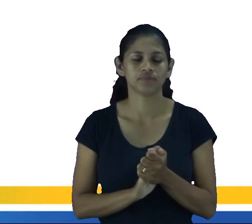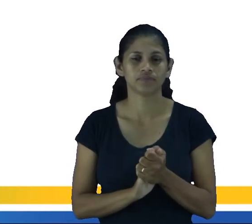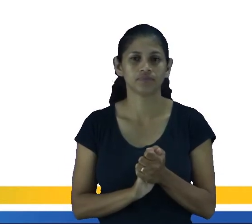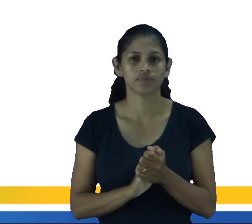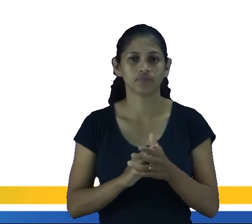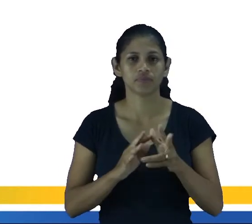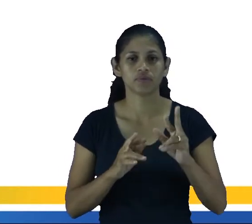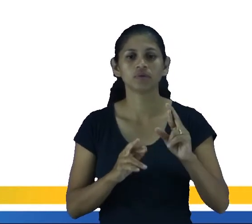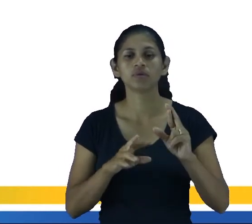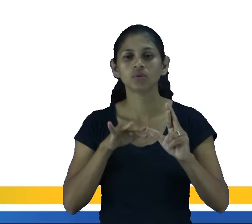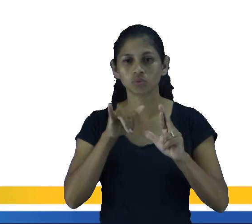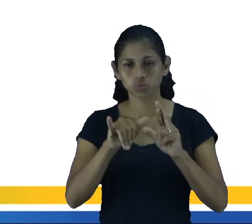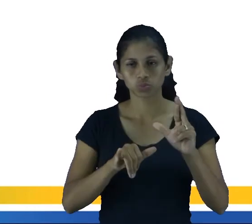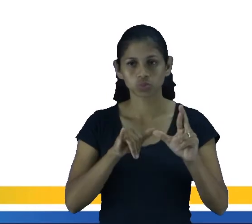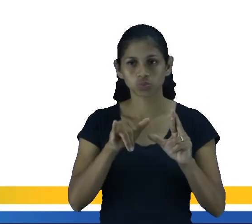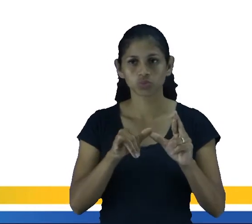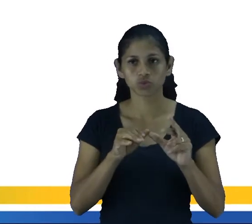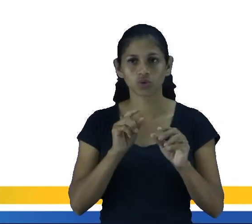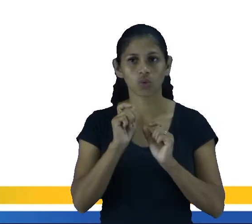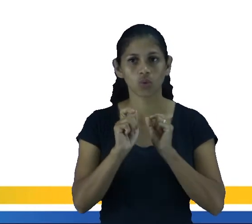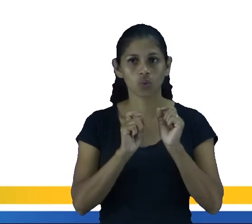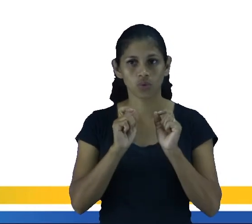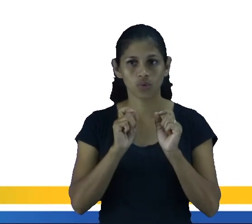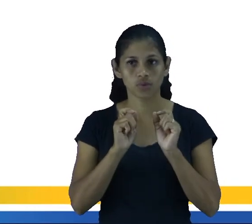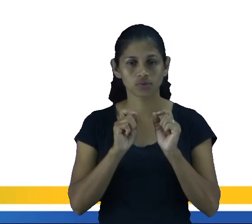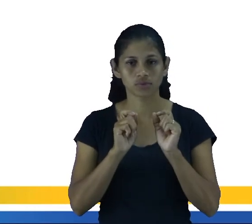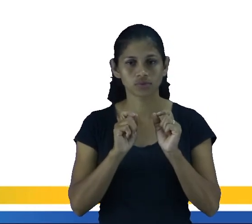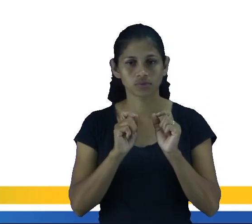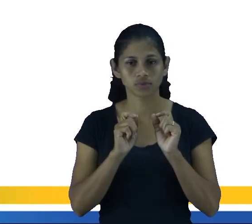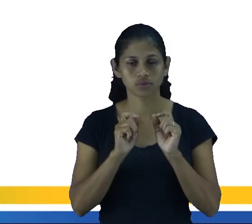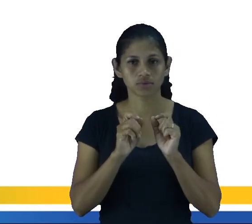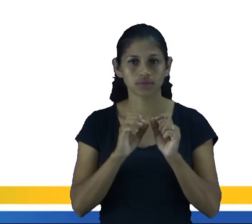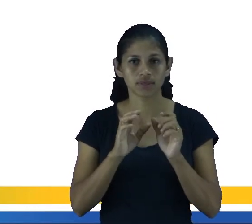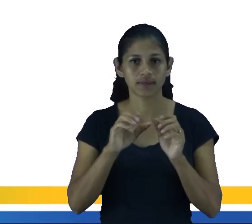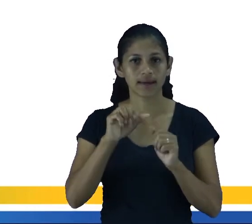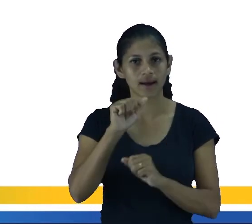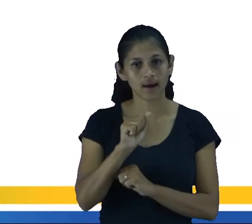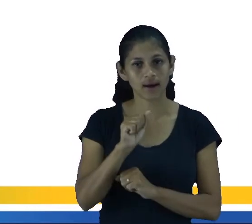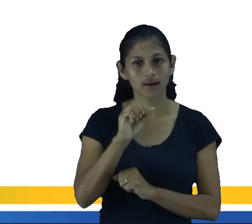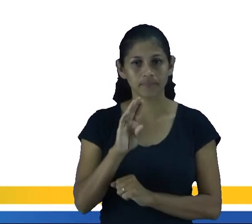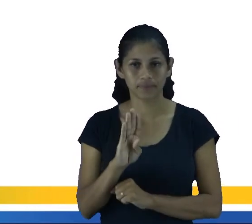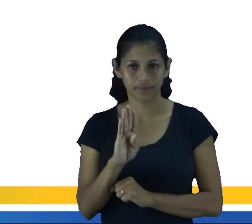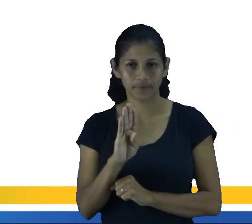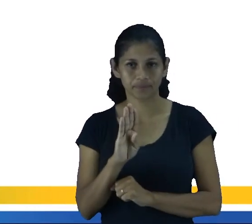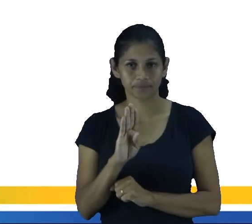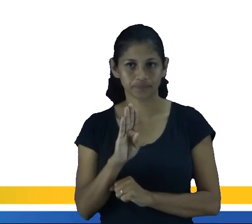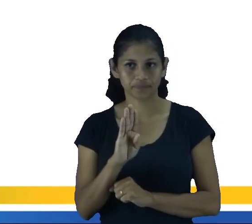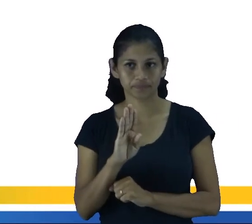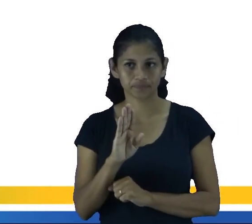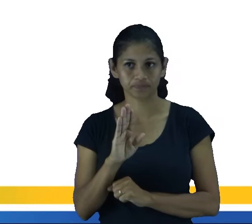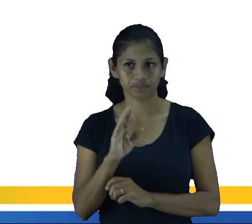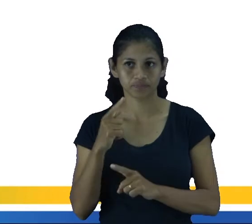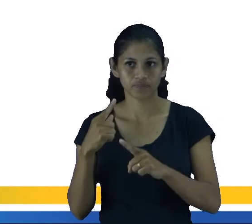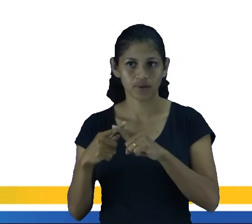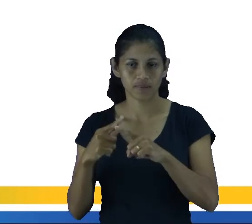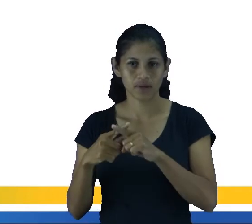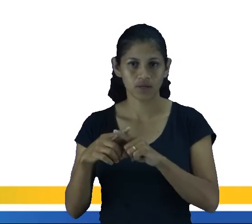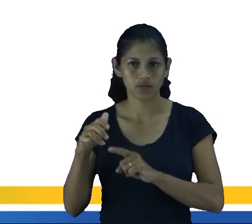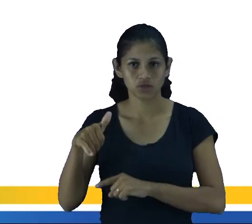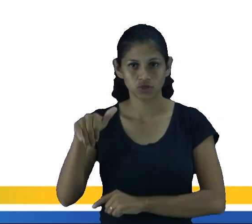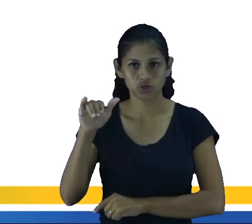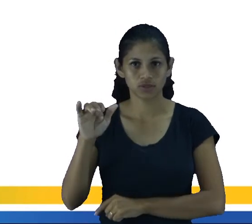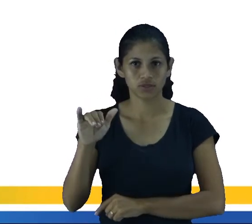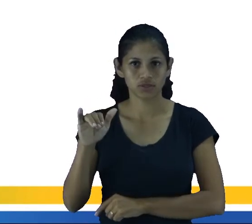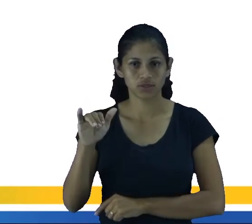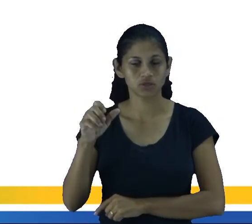na reação de dupla troca, a gente vai ter o quê? Substâncias compostas. A gente vai ter o A e o B, que vai reagir com X e